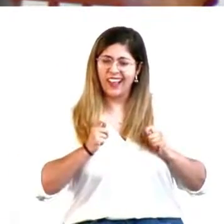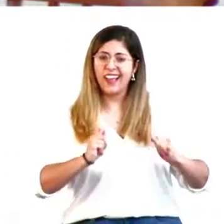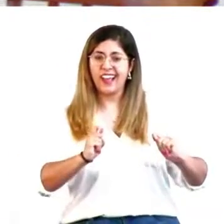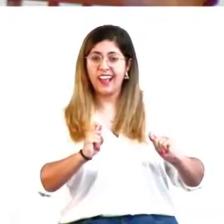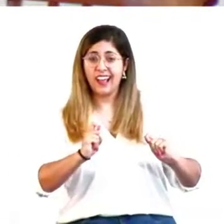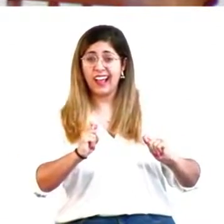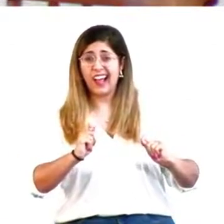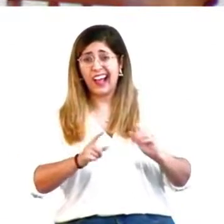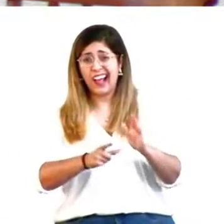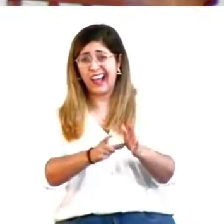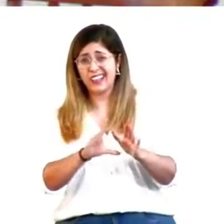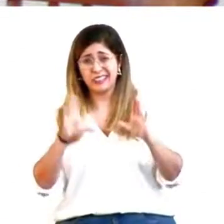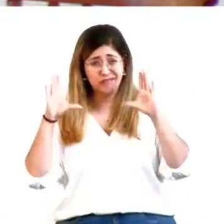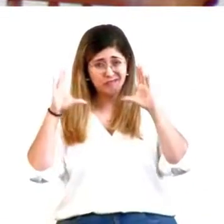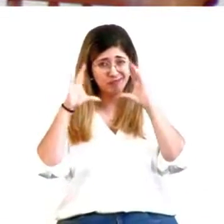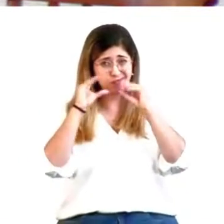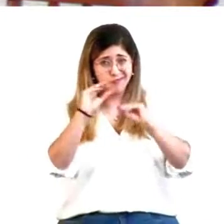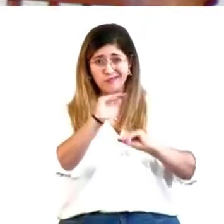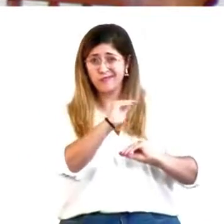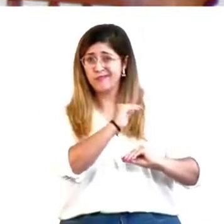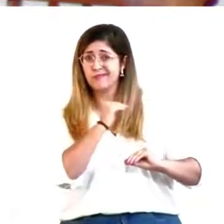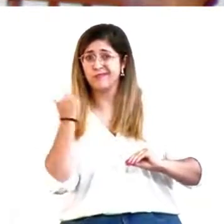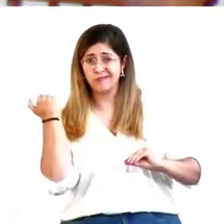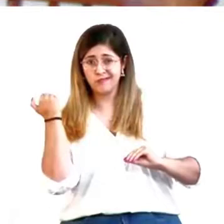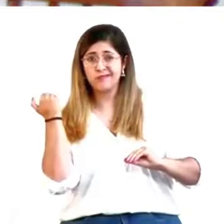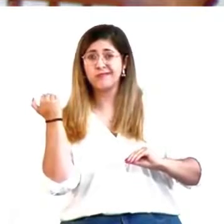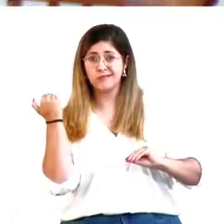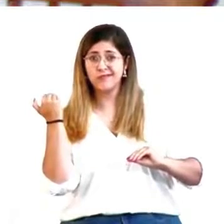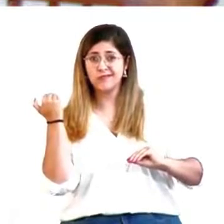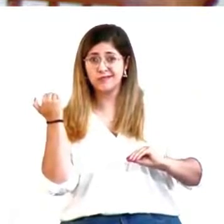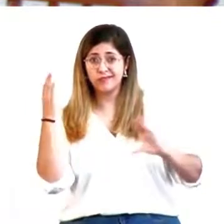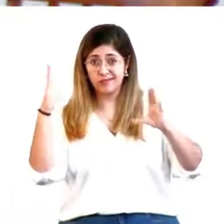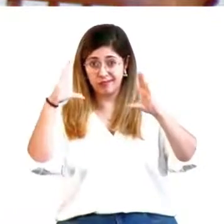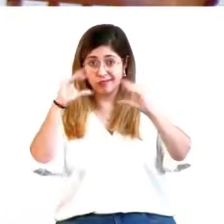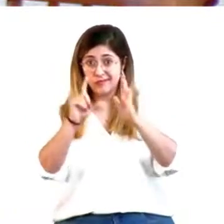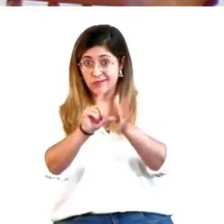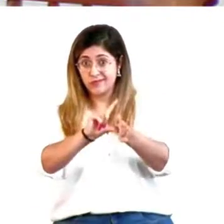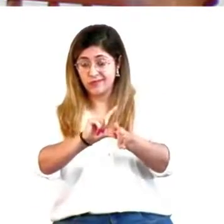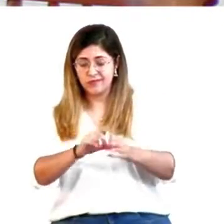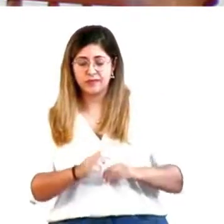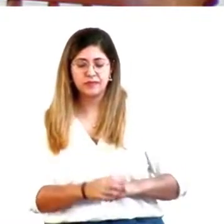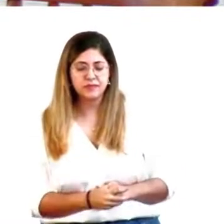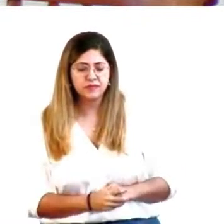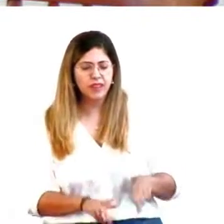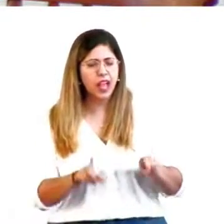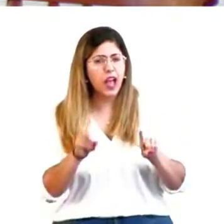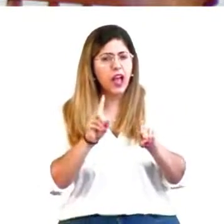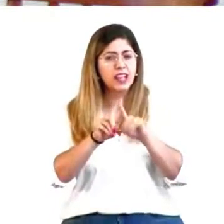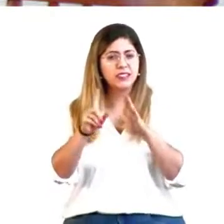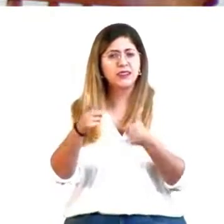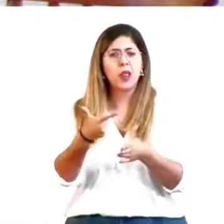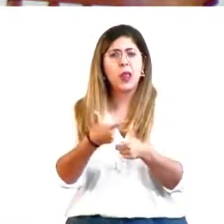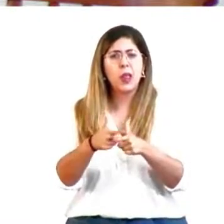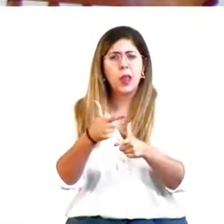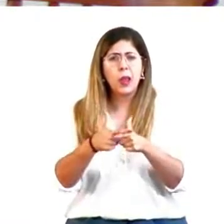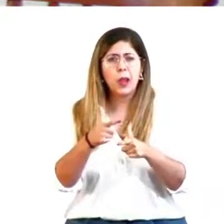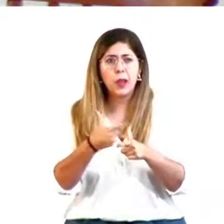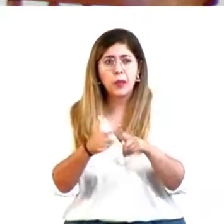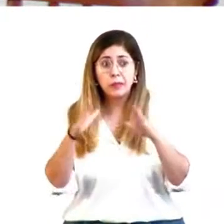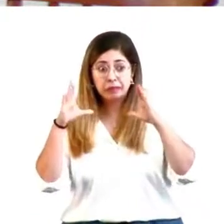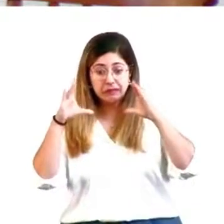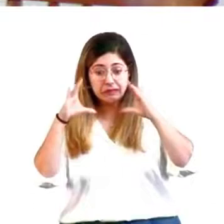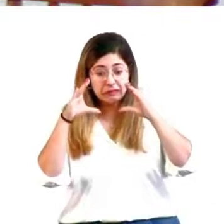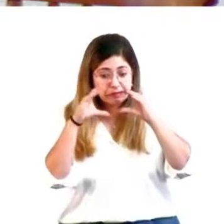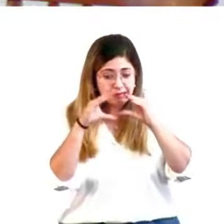antes não tinha vida, porque era apenas escuridão. Mas o problema da escuridão voltou